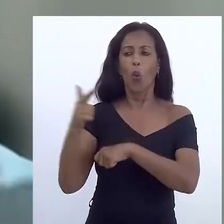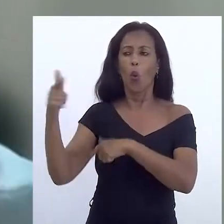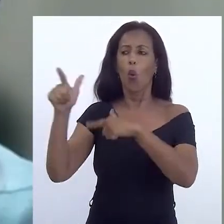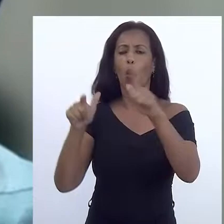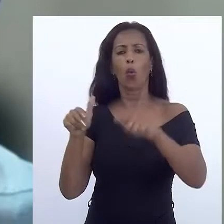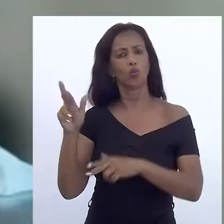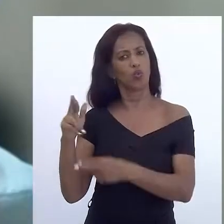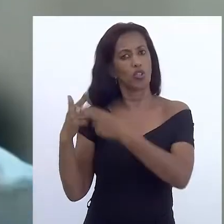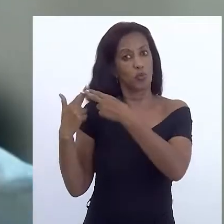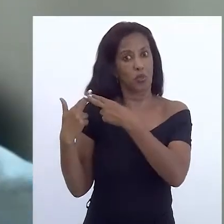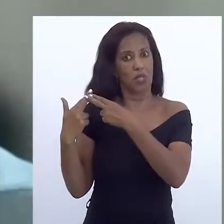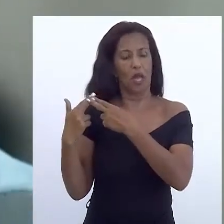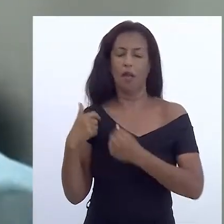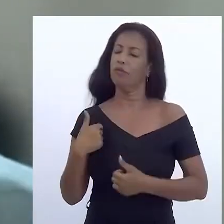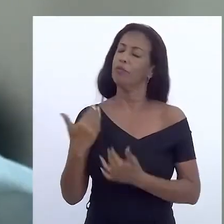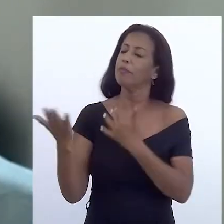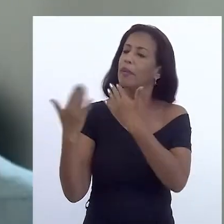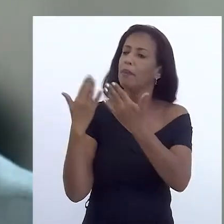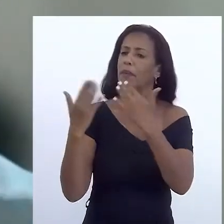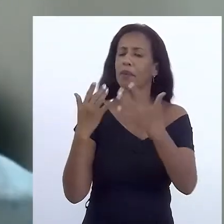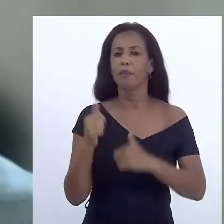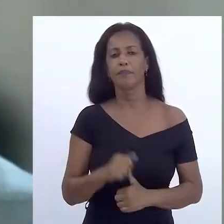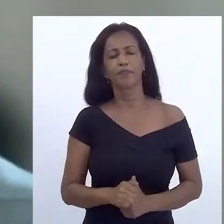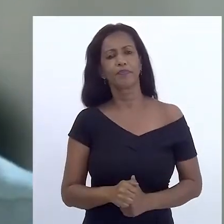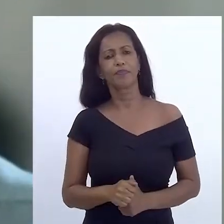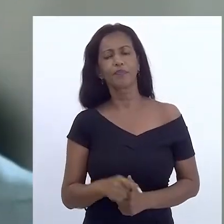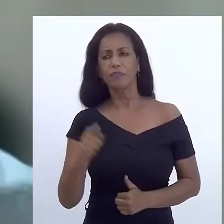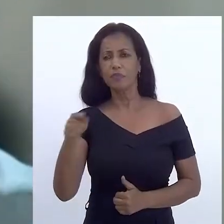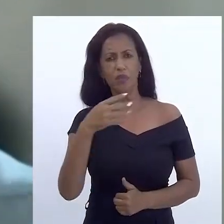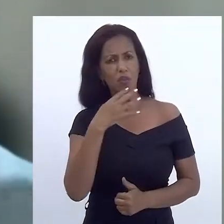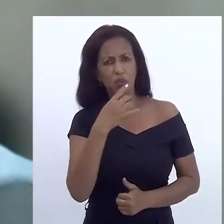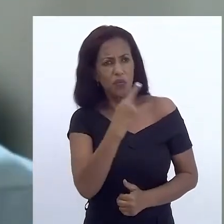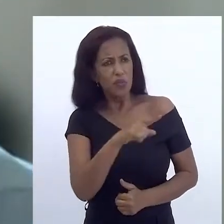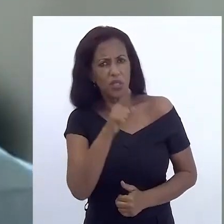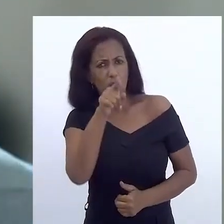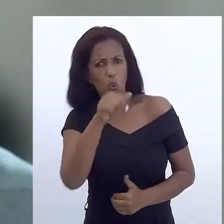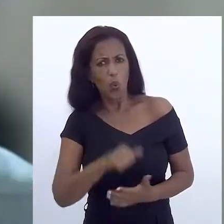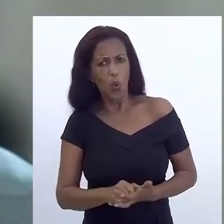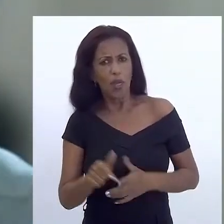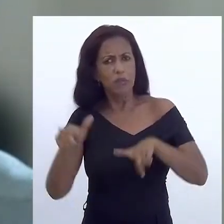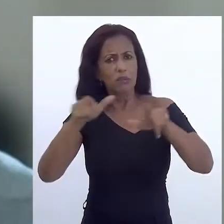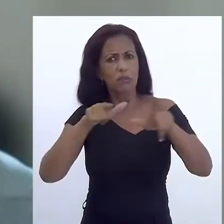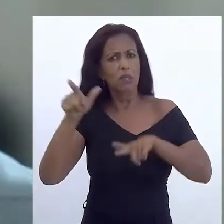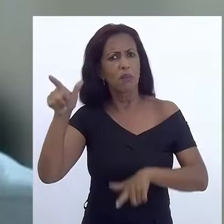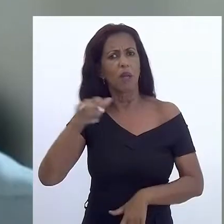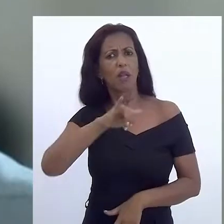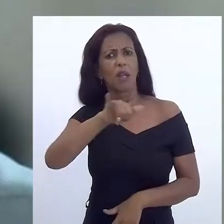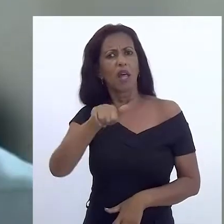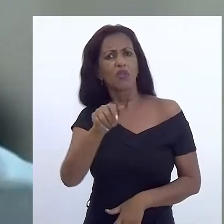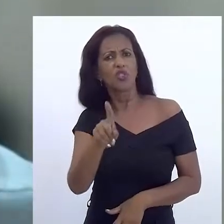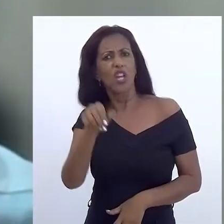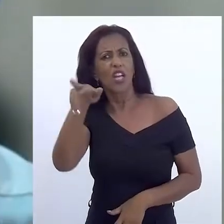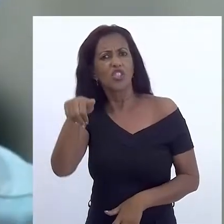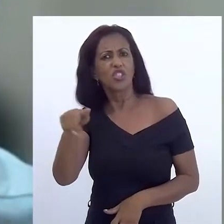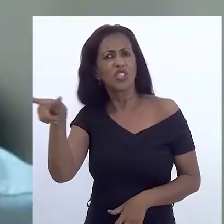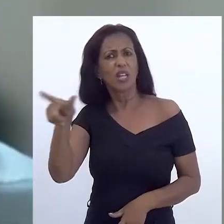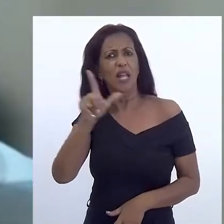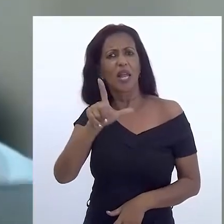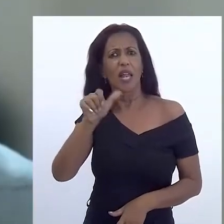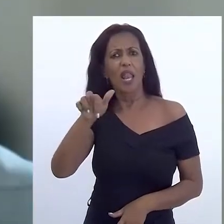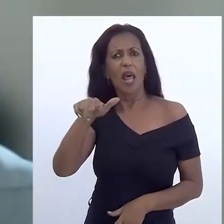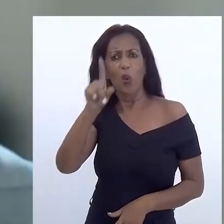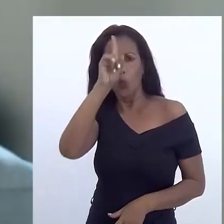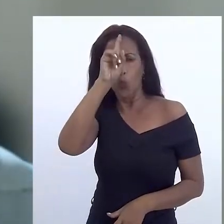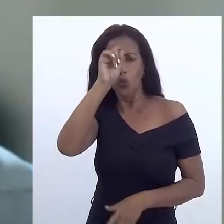outros responsáveis, eles falando, vocês não conhecem o trabalho que é realizado lá nos jardins do Hospital da Lagoa com pôneis? Eu falei, não,